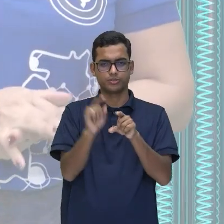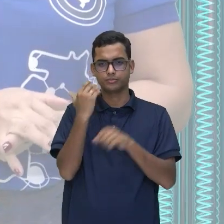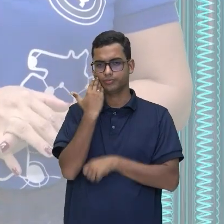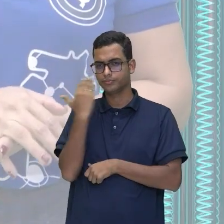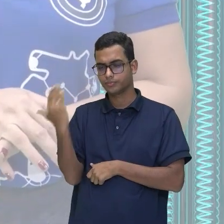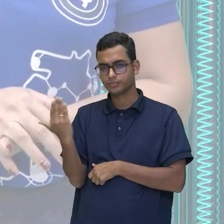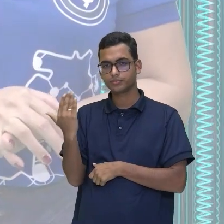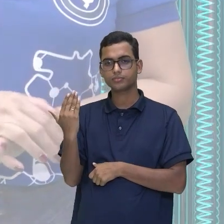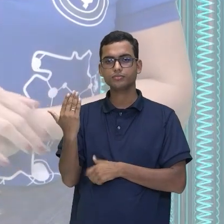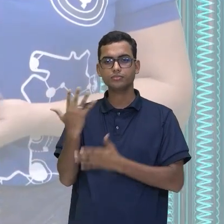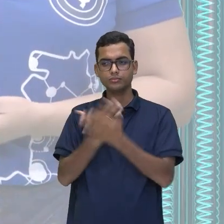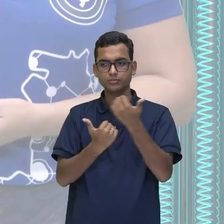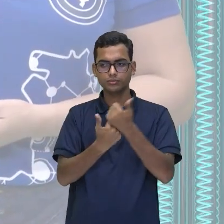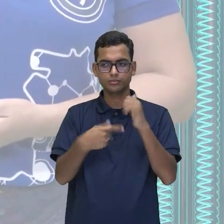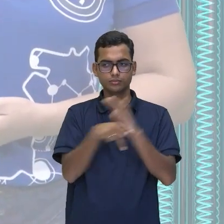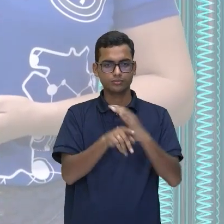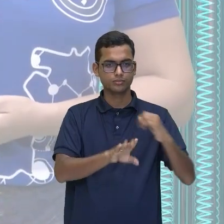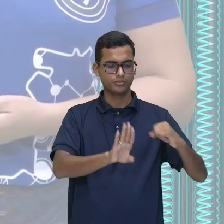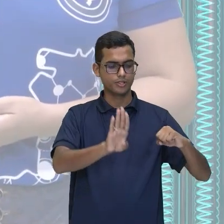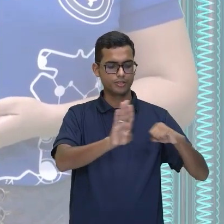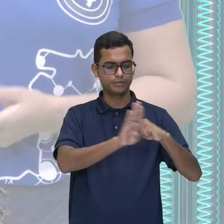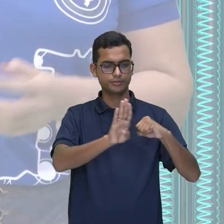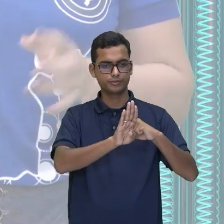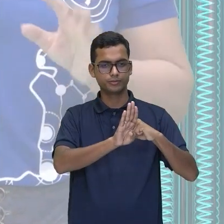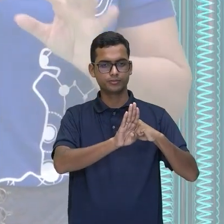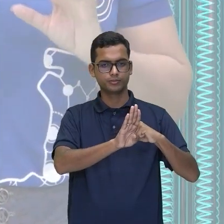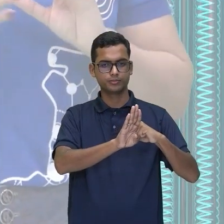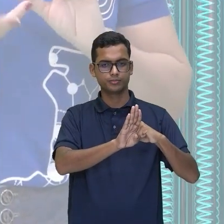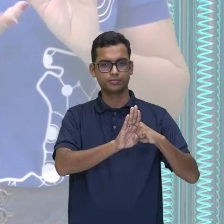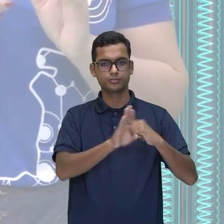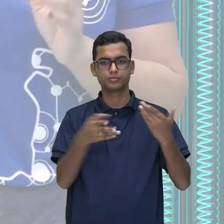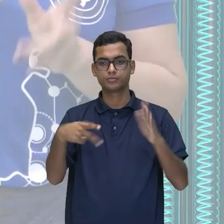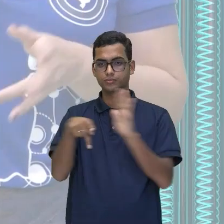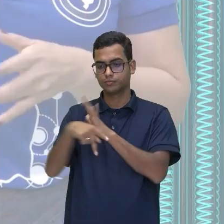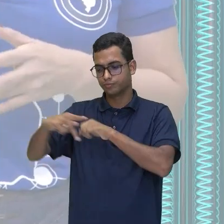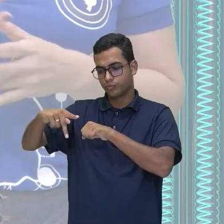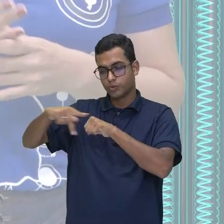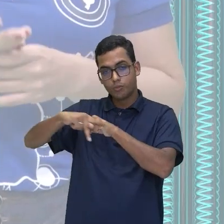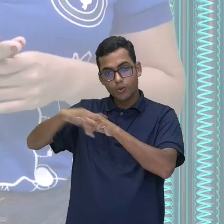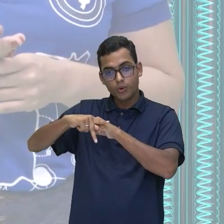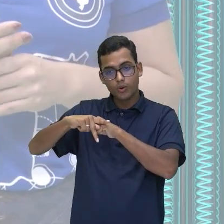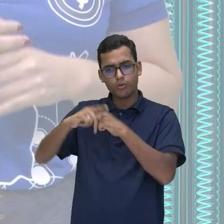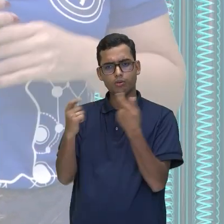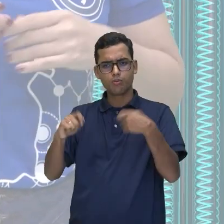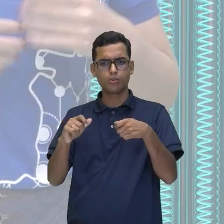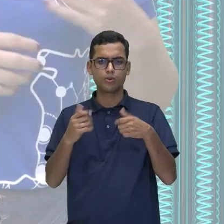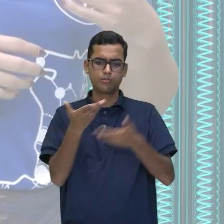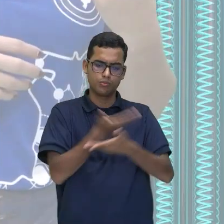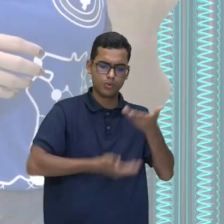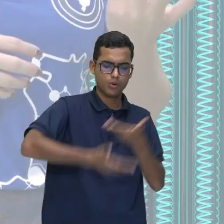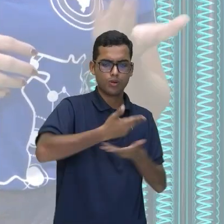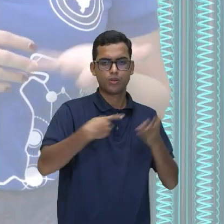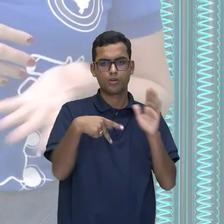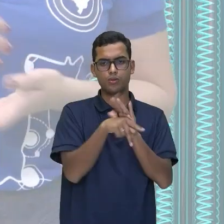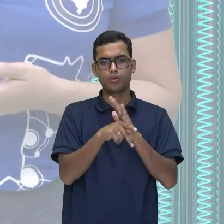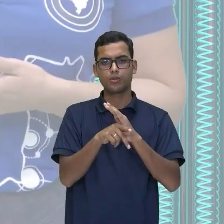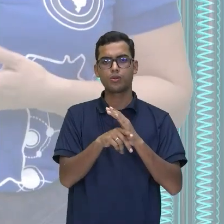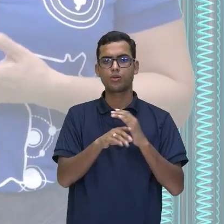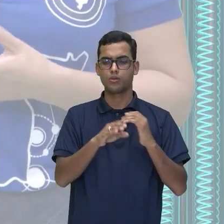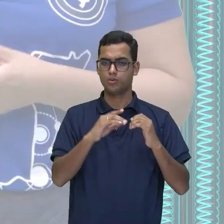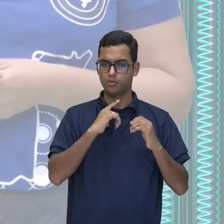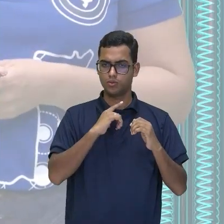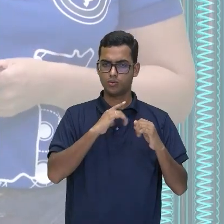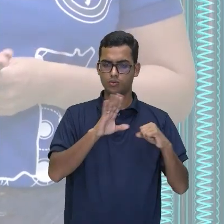um substantivo, tá? Então, o pronome, ele pode fazer essa troca com o substantivo. Pode ser um substantivo